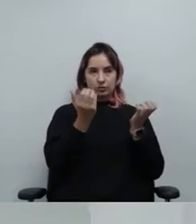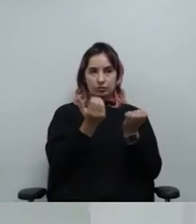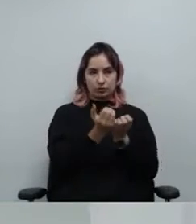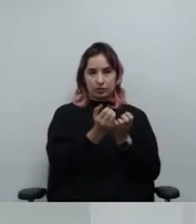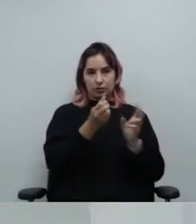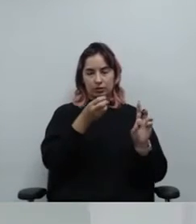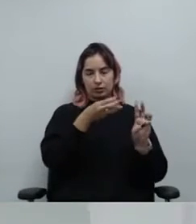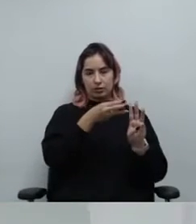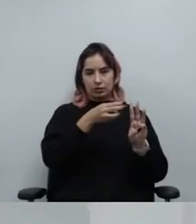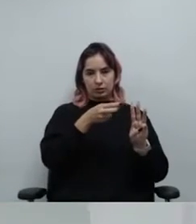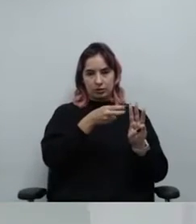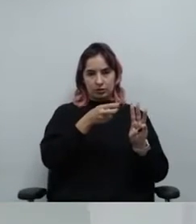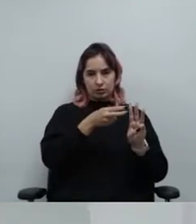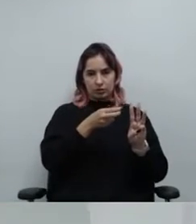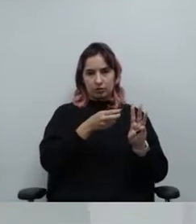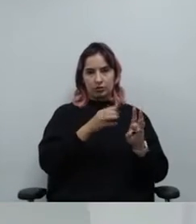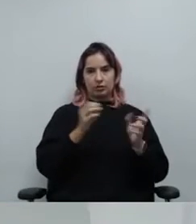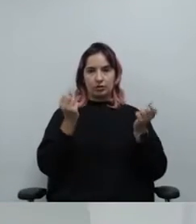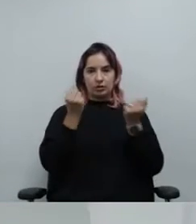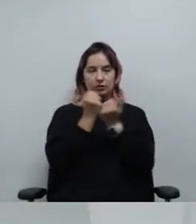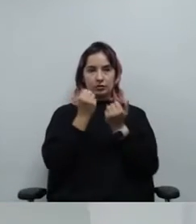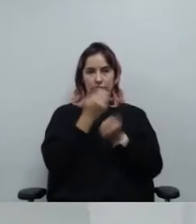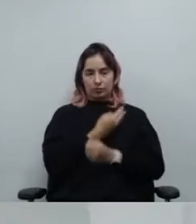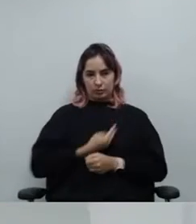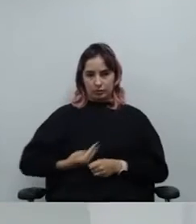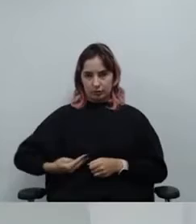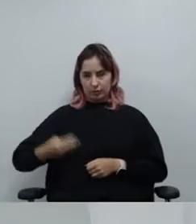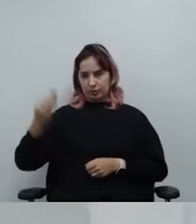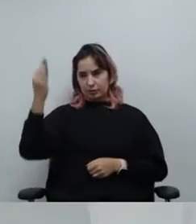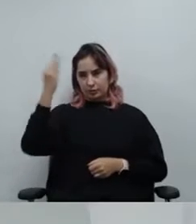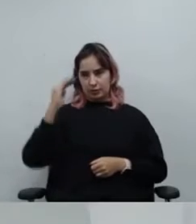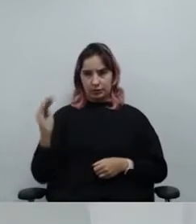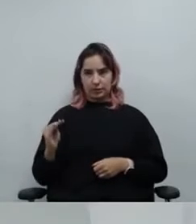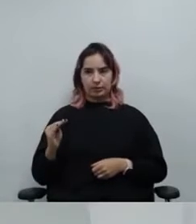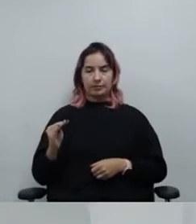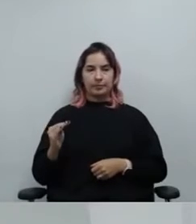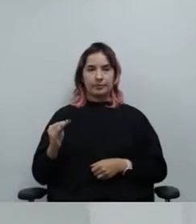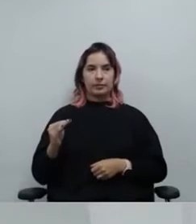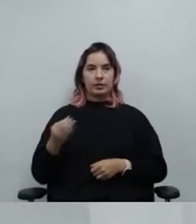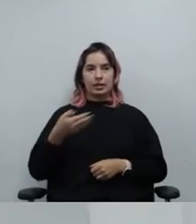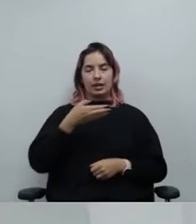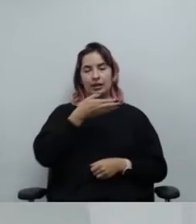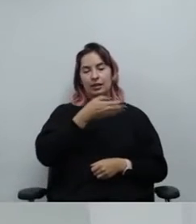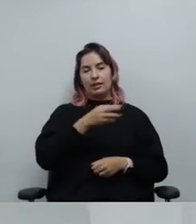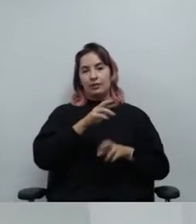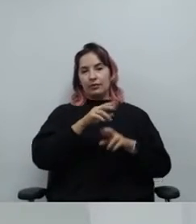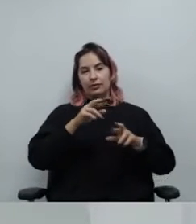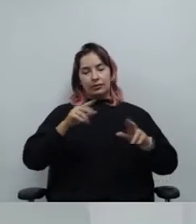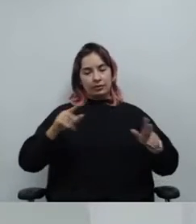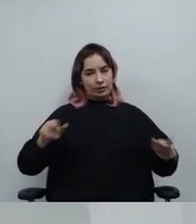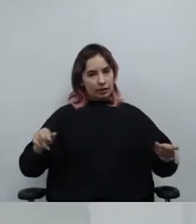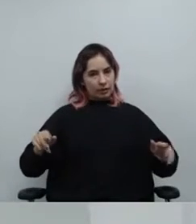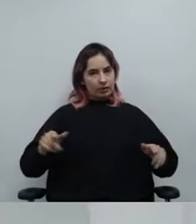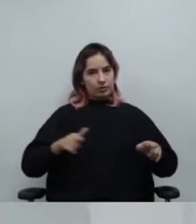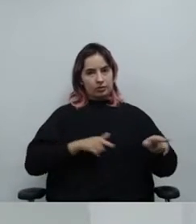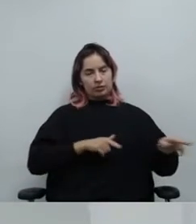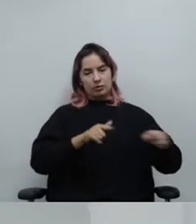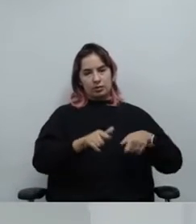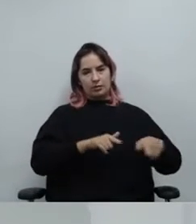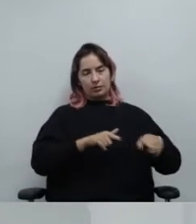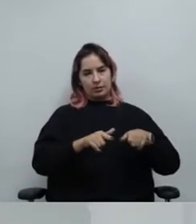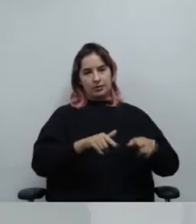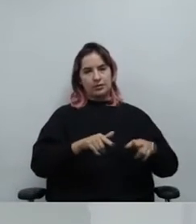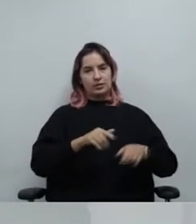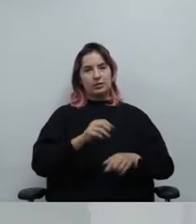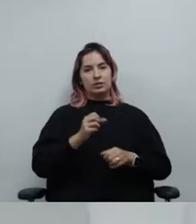Afro-Indígena de Defensores e Defensoras Públicos Brasileiros. Lá, muitas demandas, muitas atuações